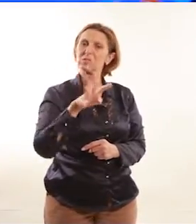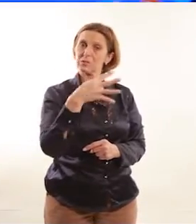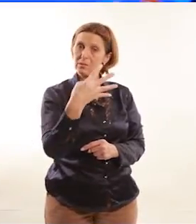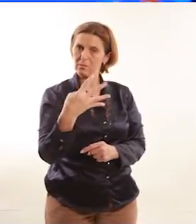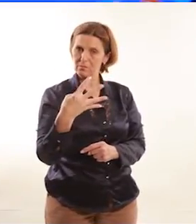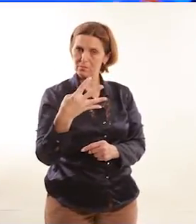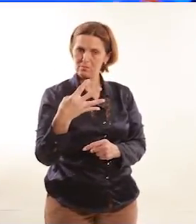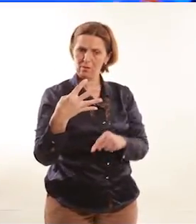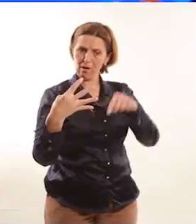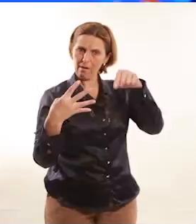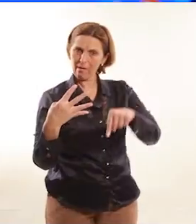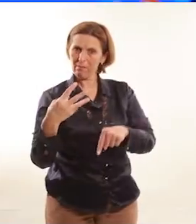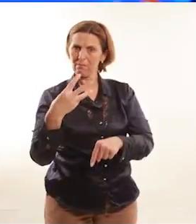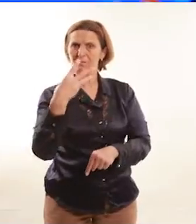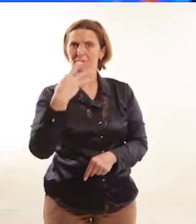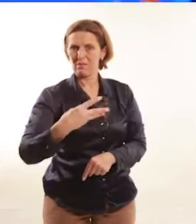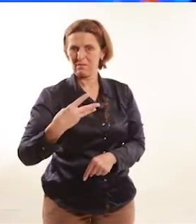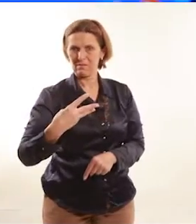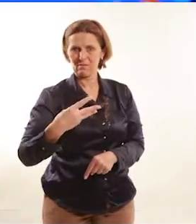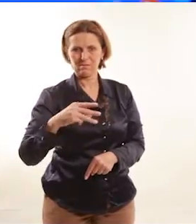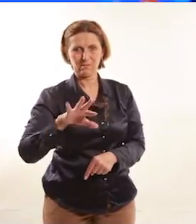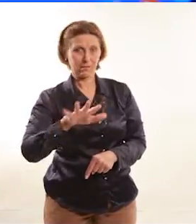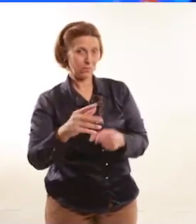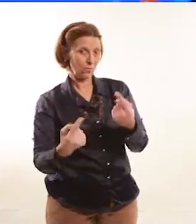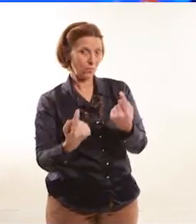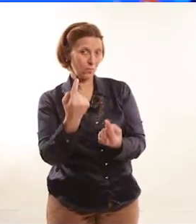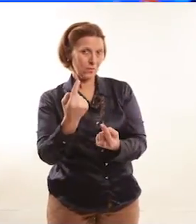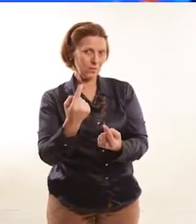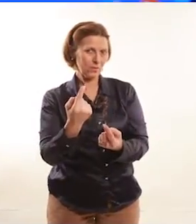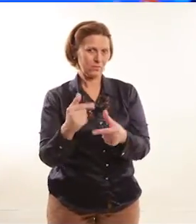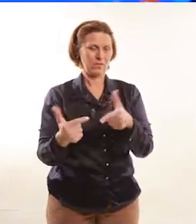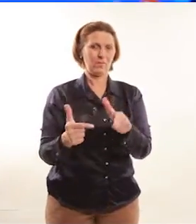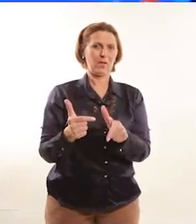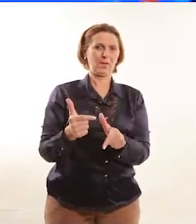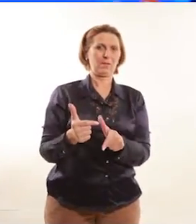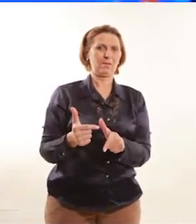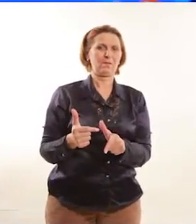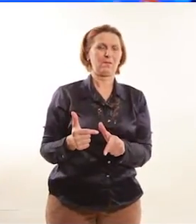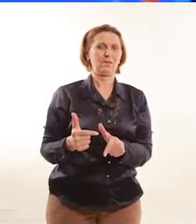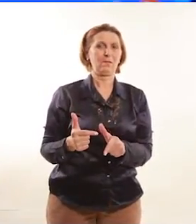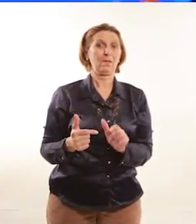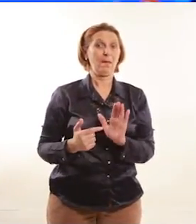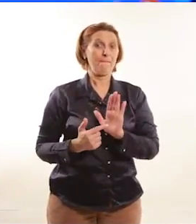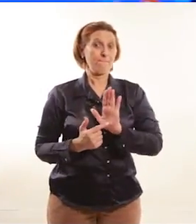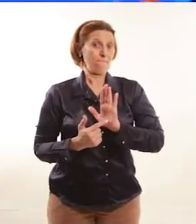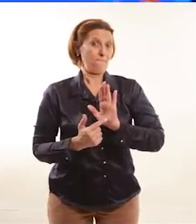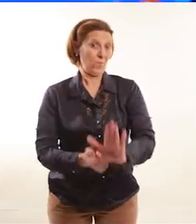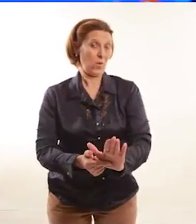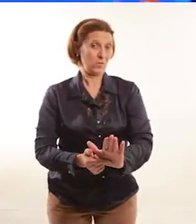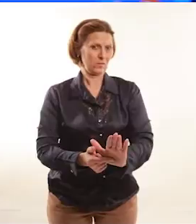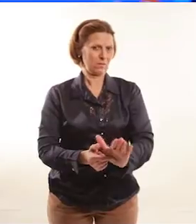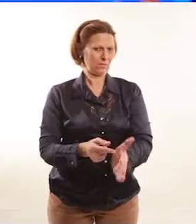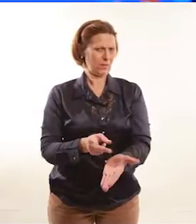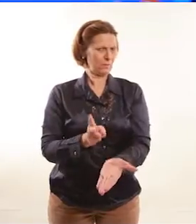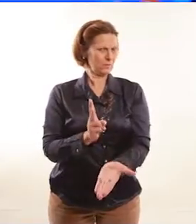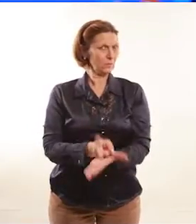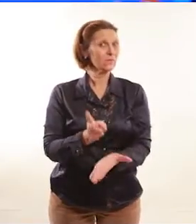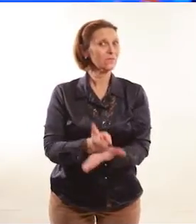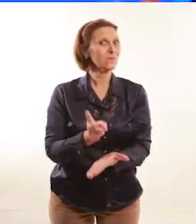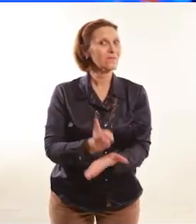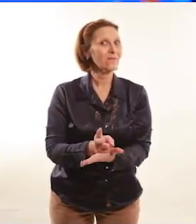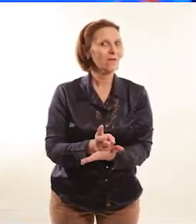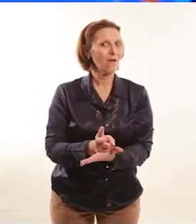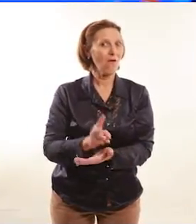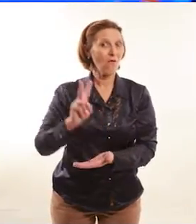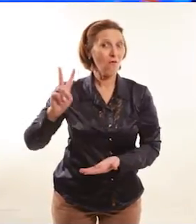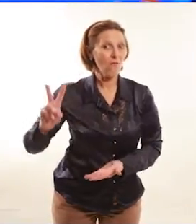com a dificuldade da operacionalização. Então, essa parte fixa